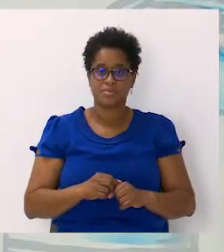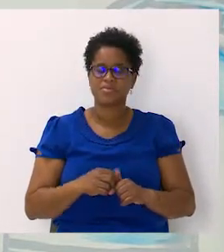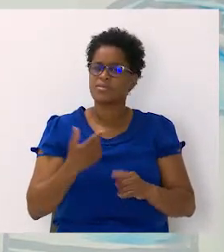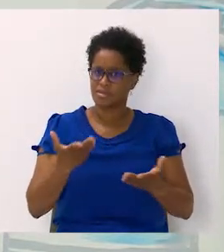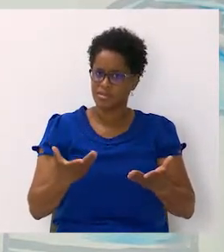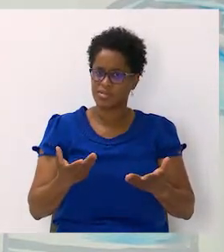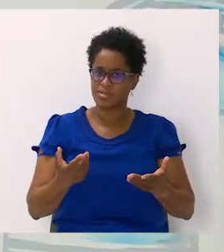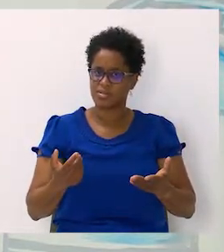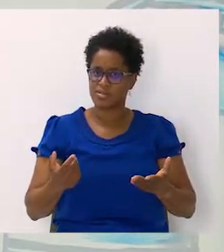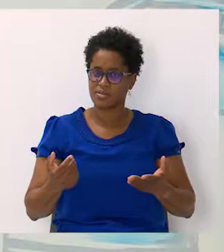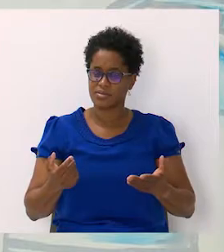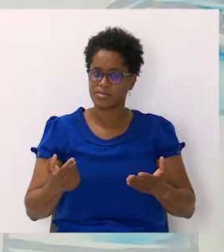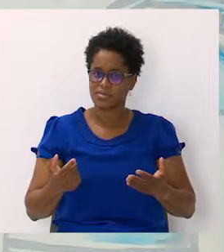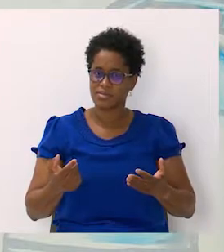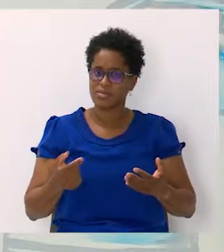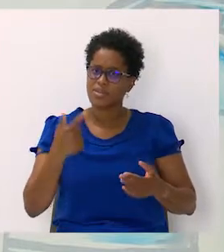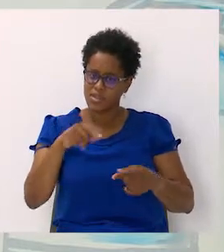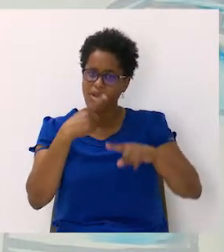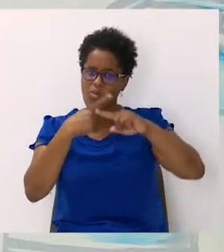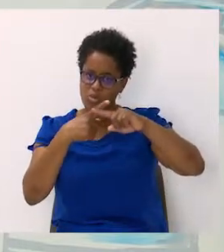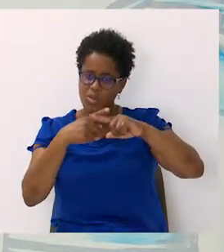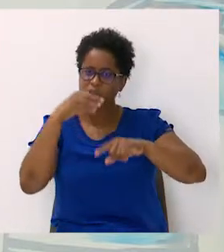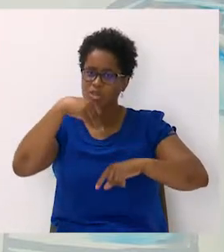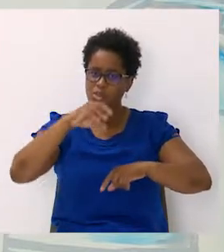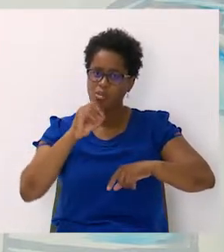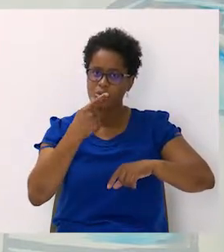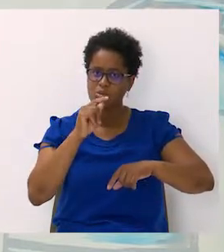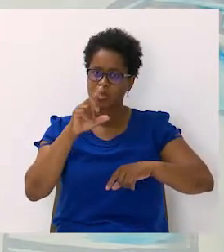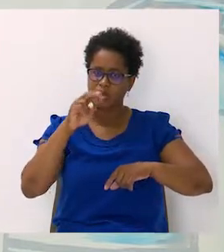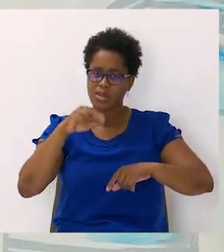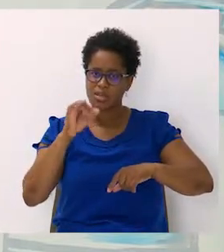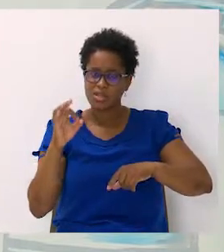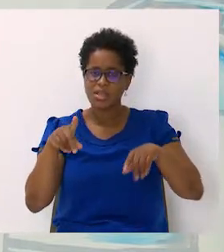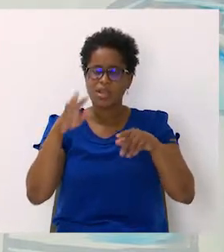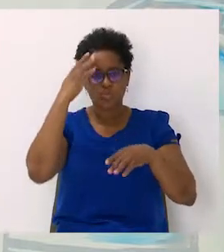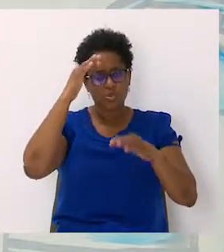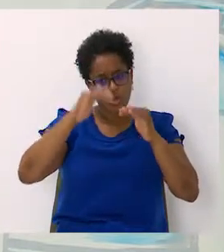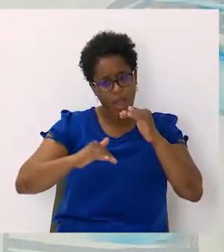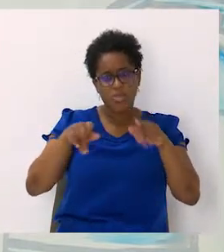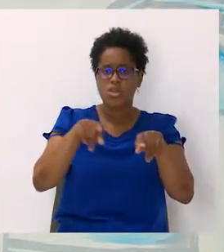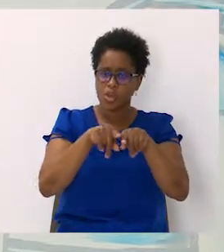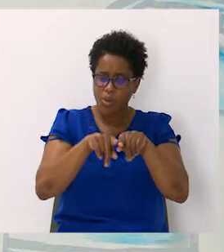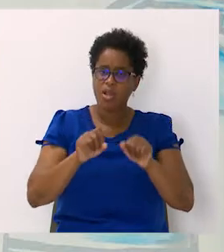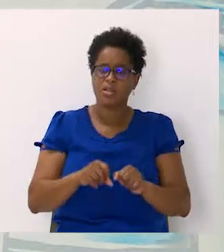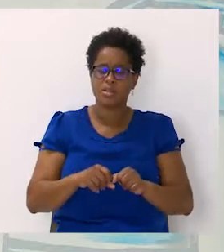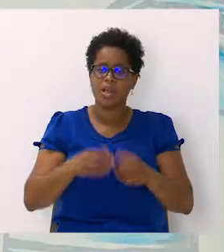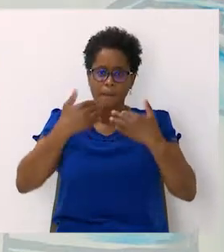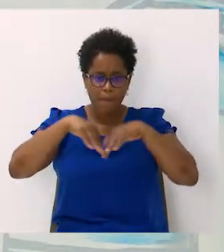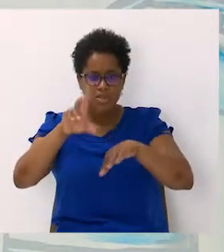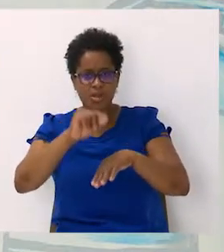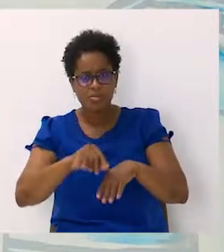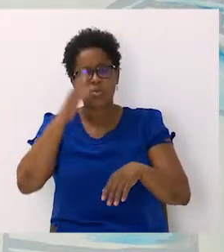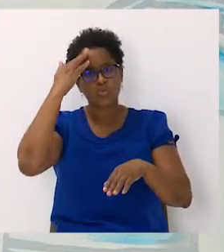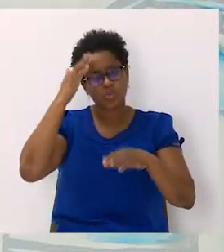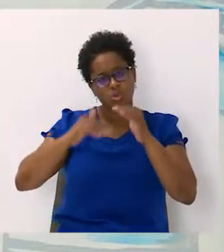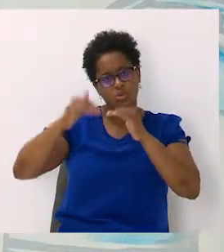perante a multiplicação de potência com a mesma base, mas também